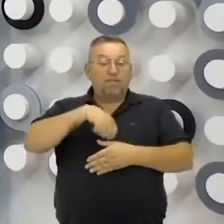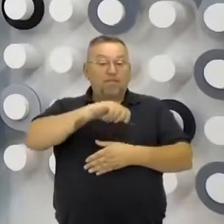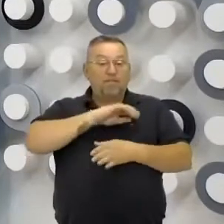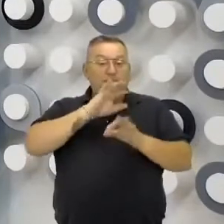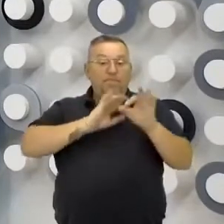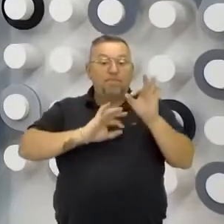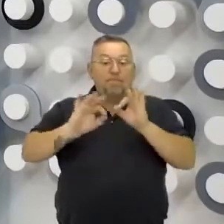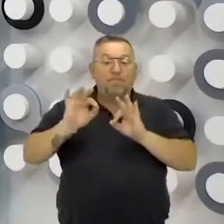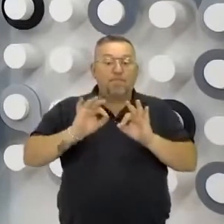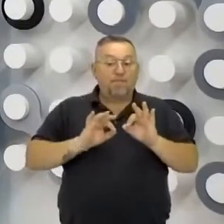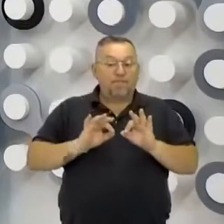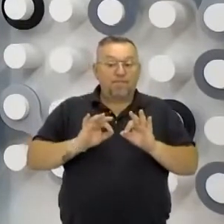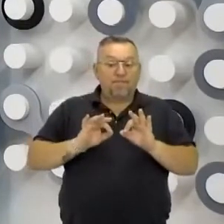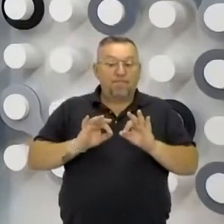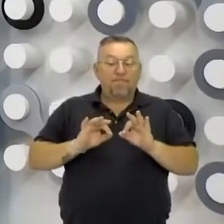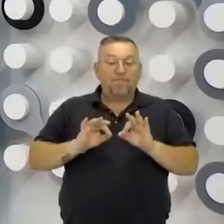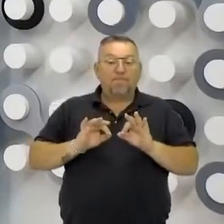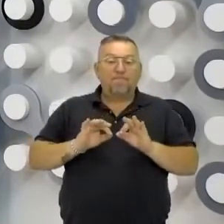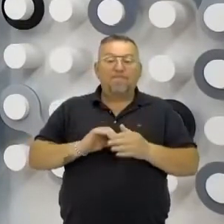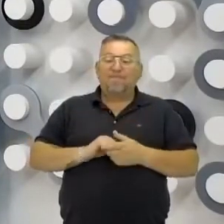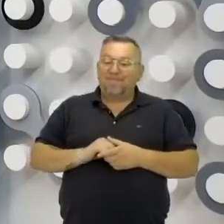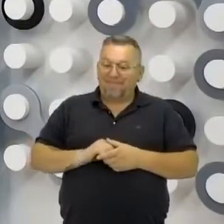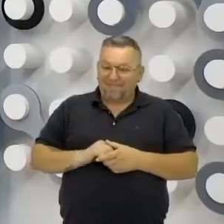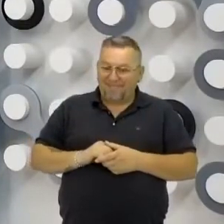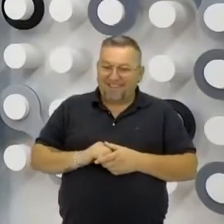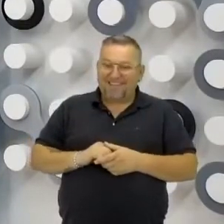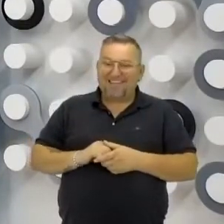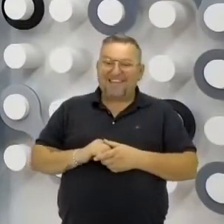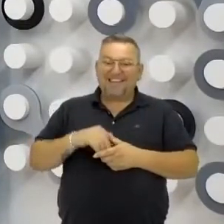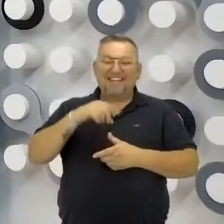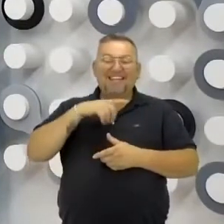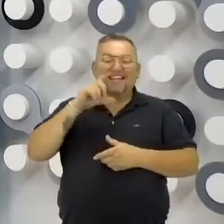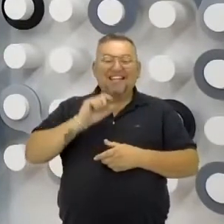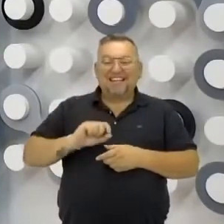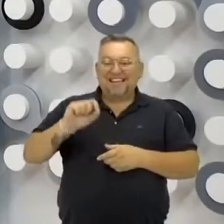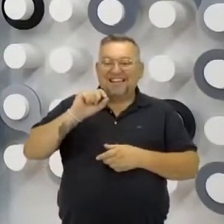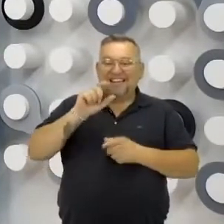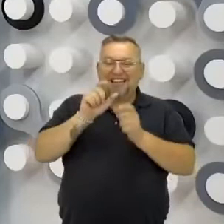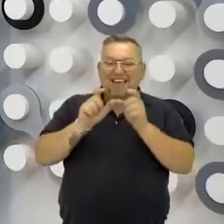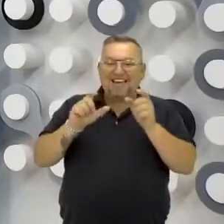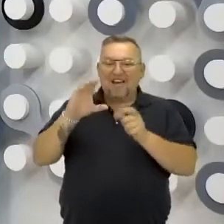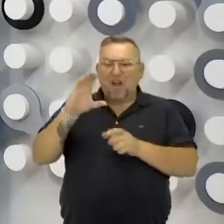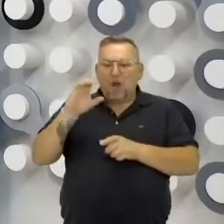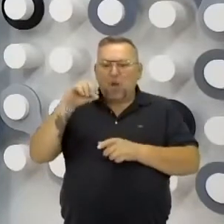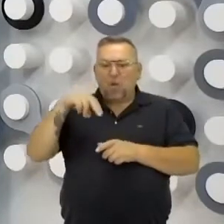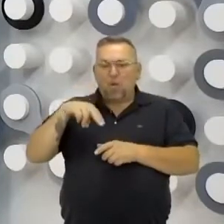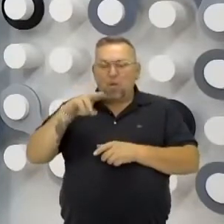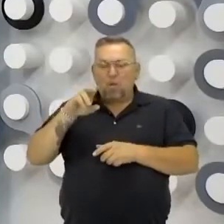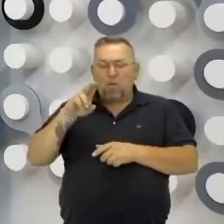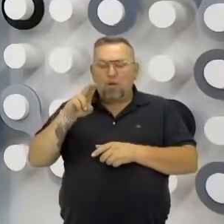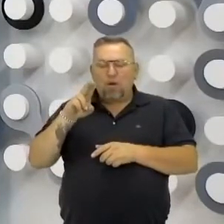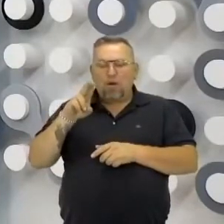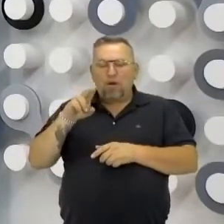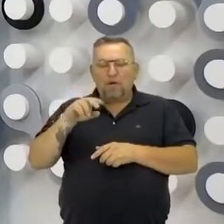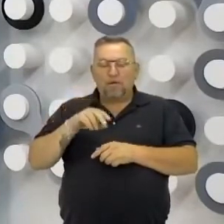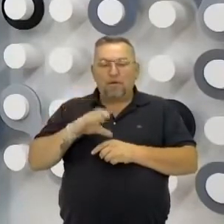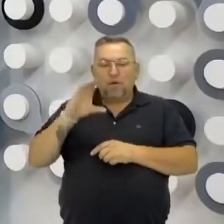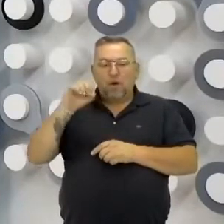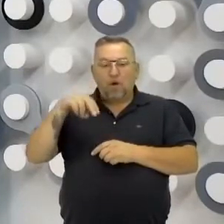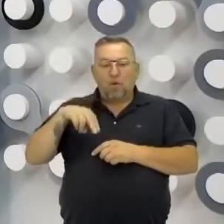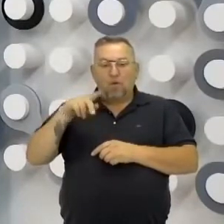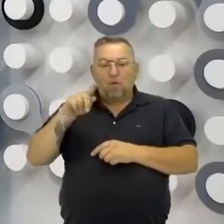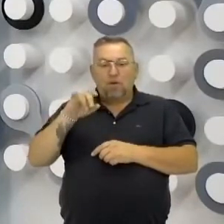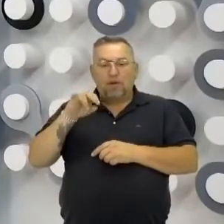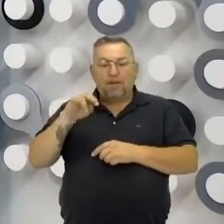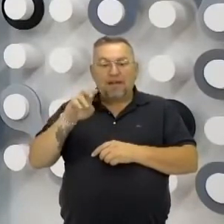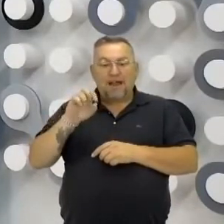o território. O território que eles conquistaram, né? A gente tem essa palavra conquistaram, a gente tem muitas